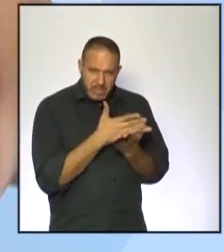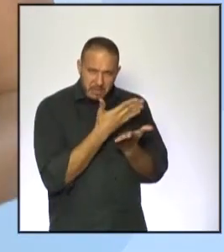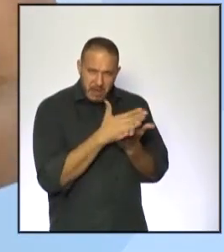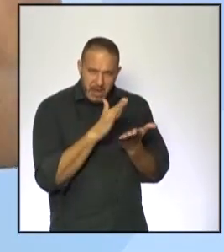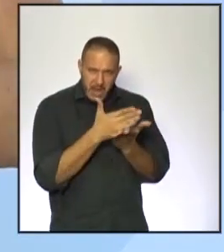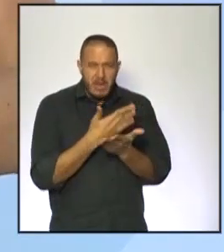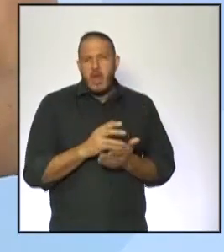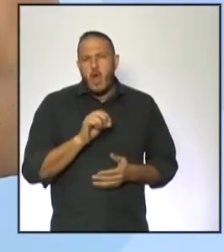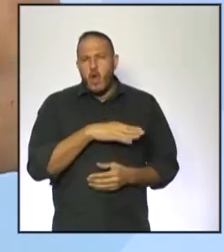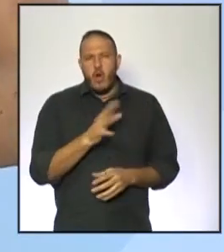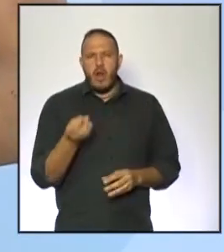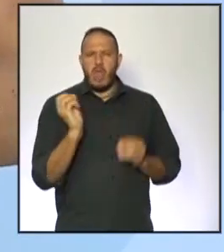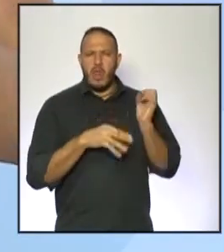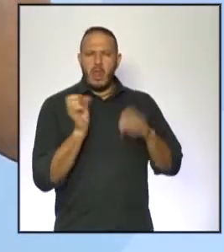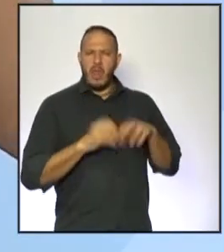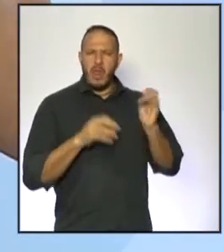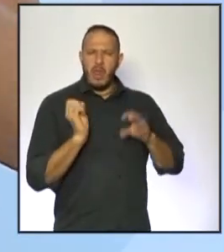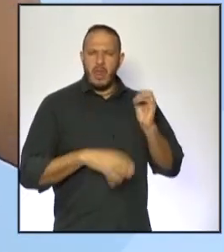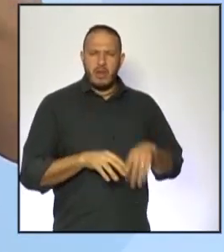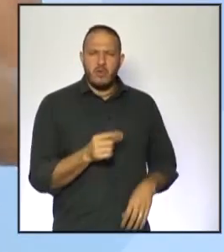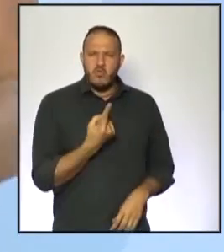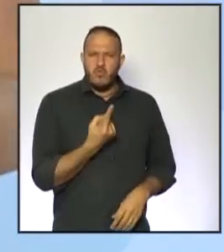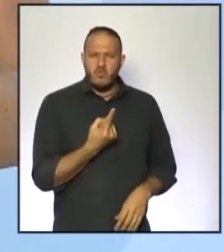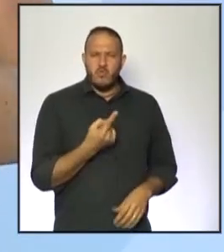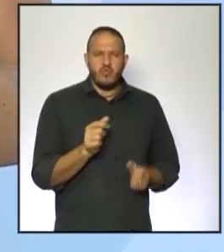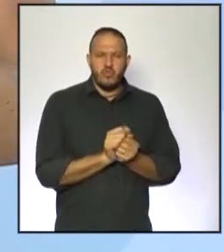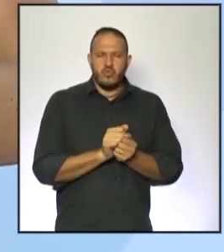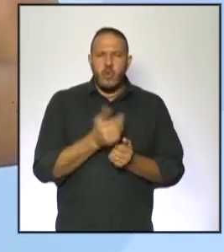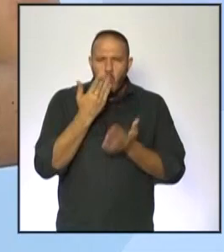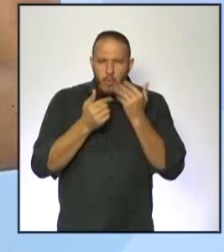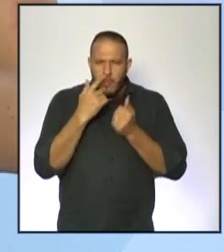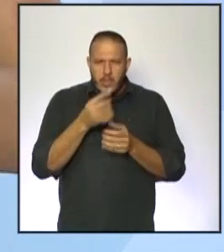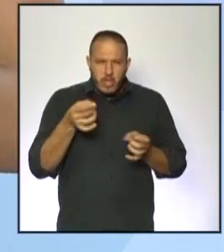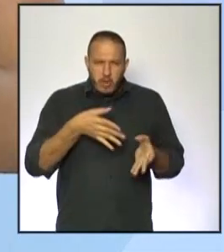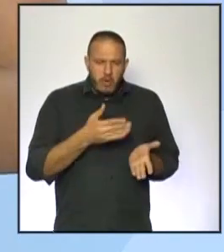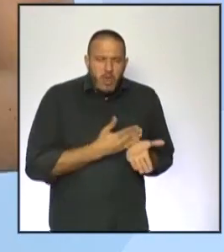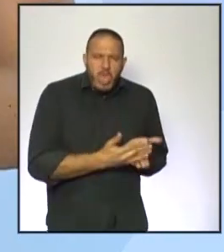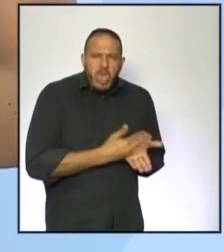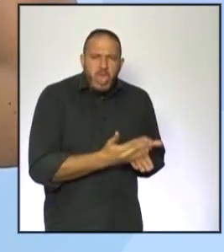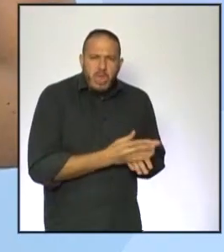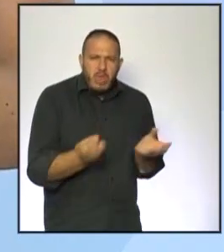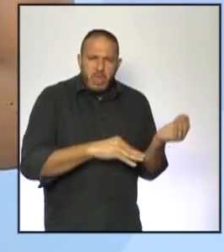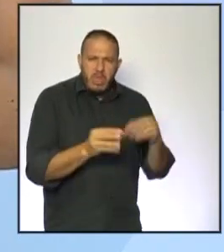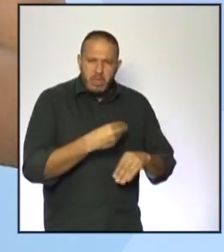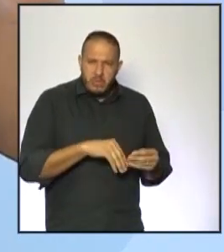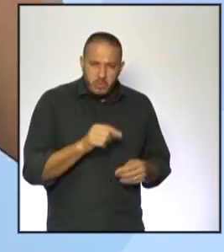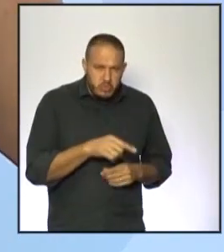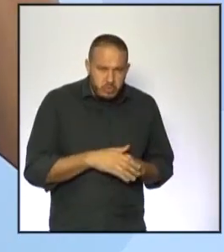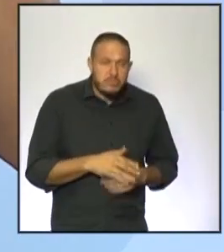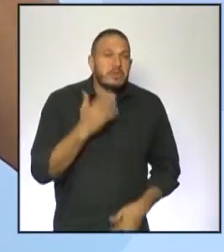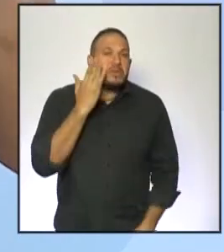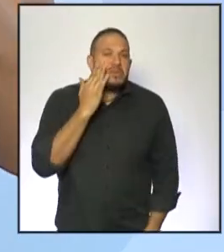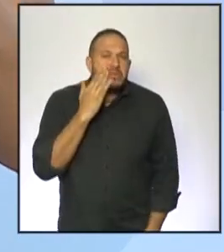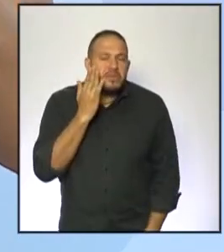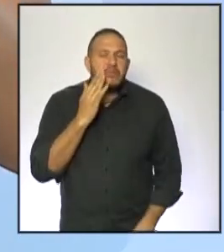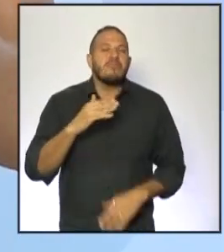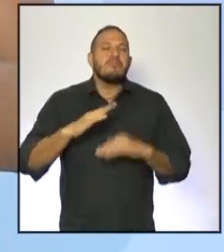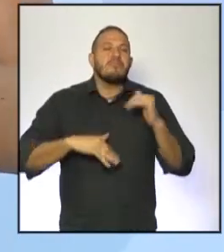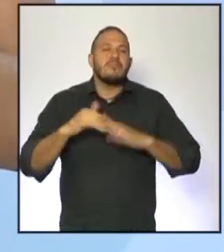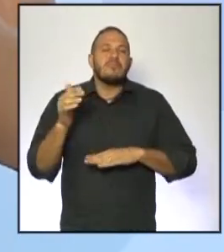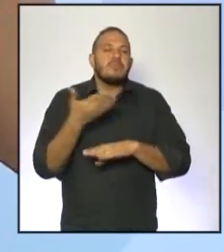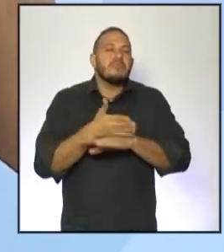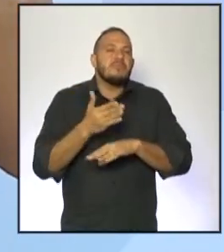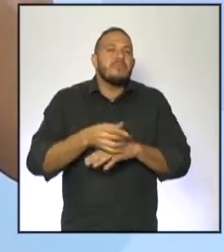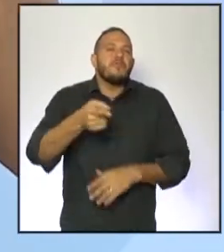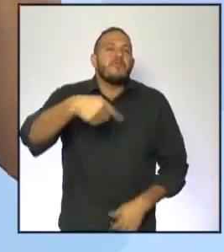vocês descartam junto com alimentos orgânicos? Eu quero ouvir vocês. Quero ouvir quais práticas